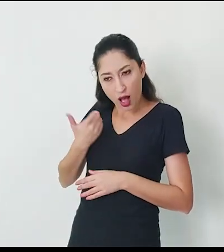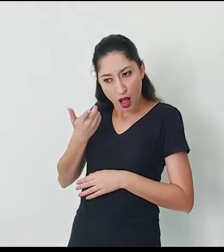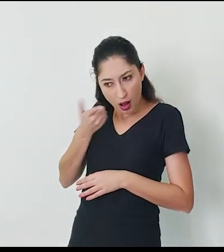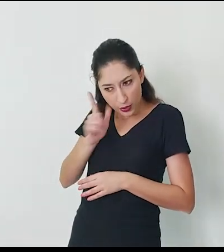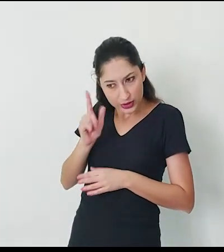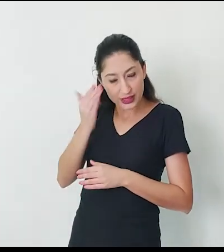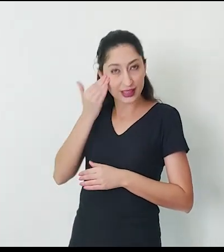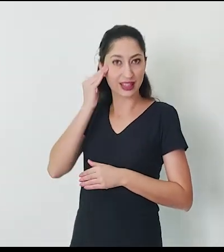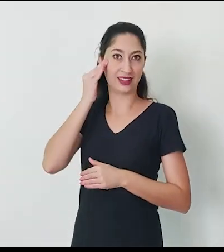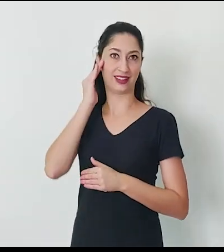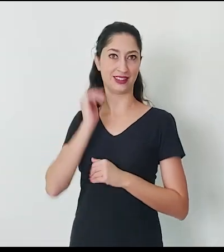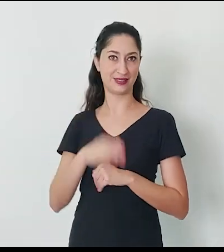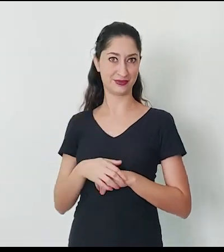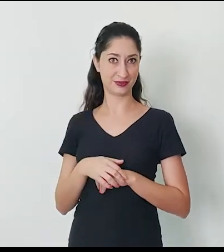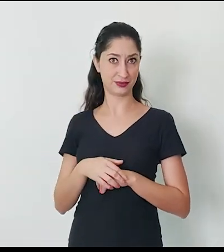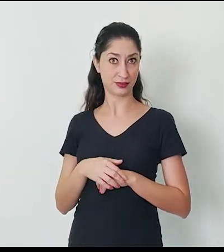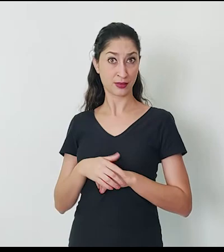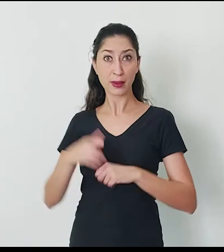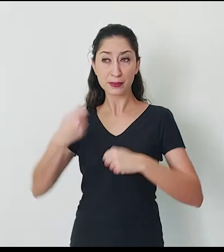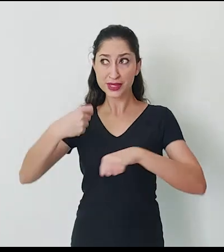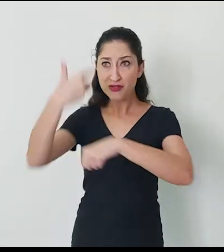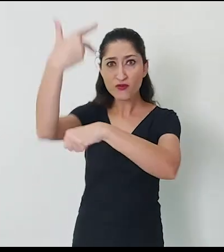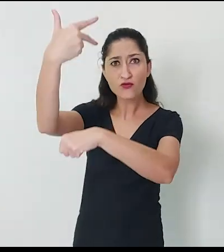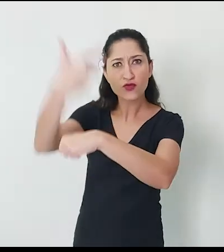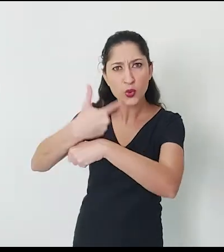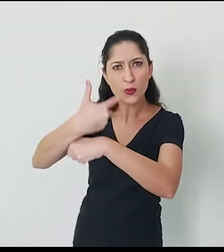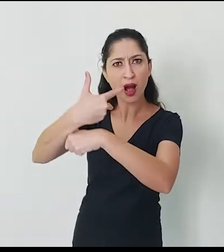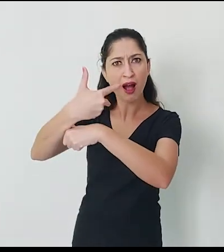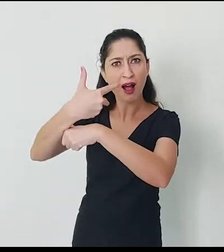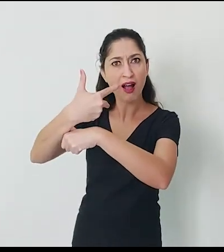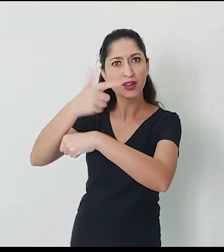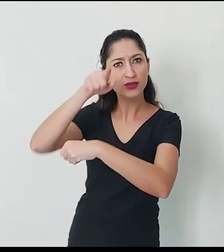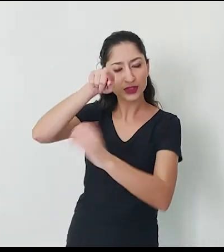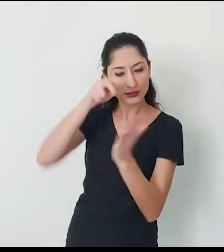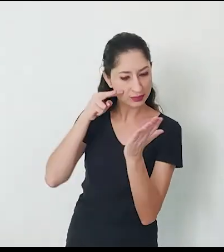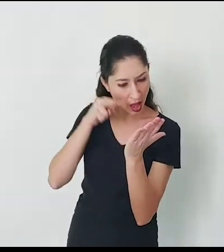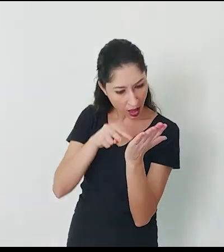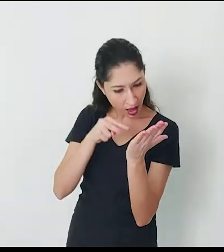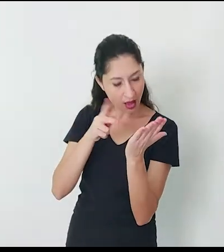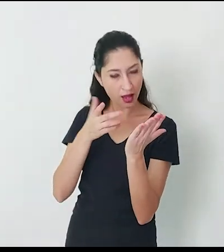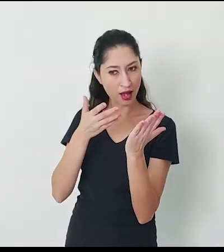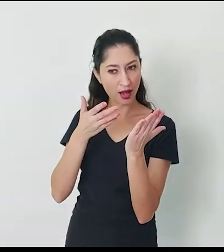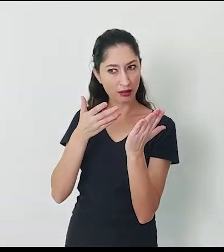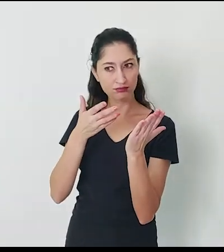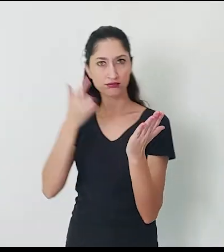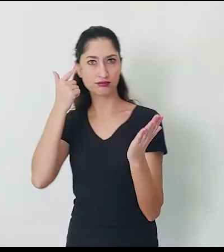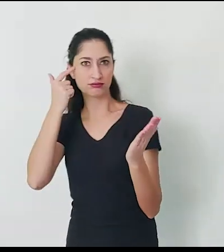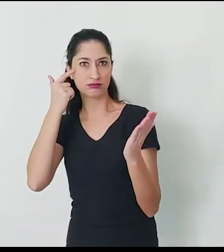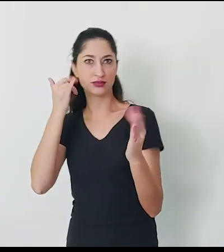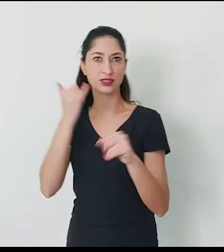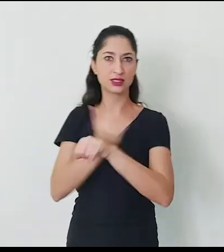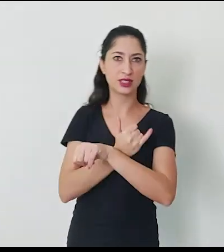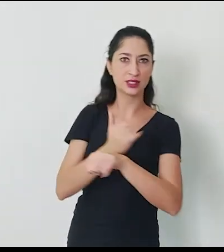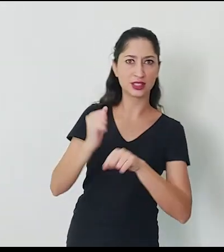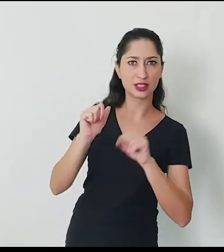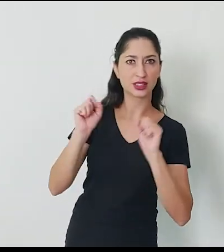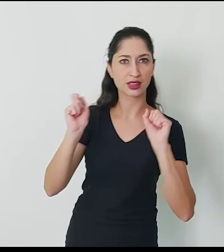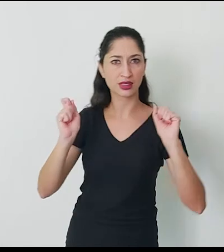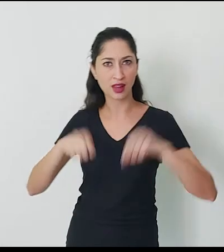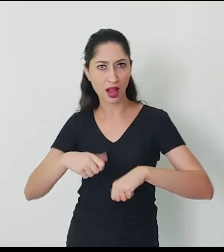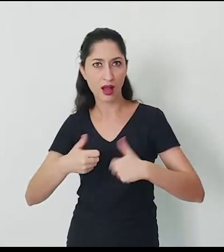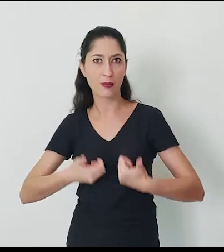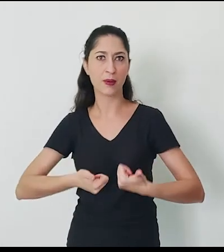filmar os seus processos. Gente, essa eu acho que é a melhor dica para melhorar como que nós vamos nos apresentar para as pessoas,